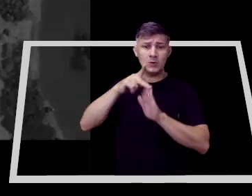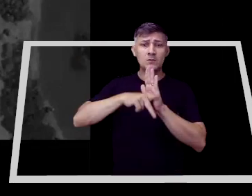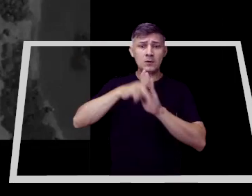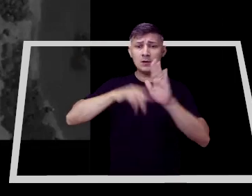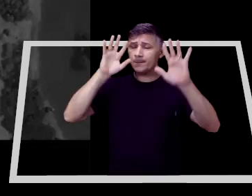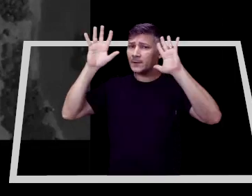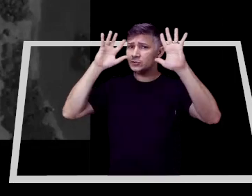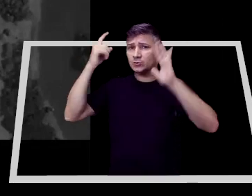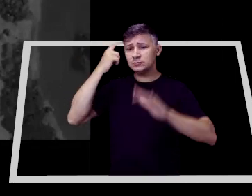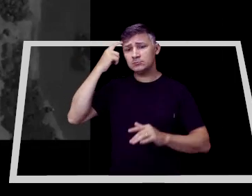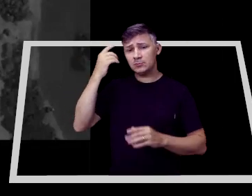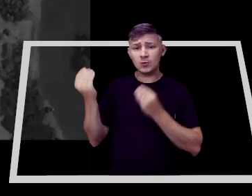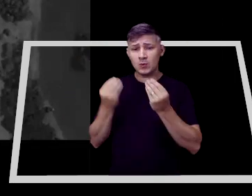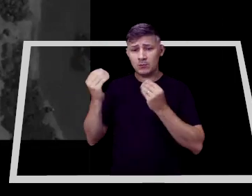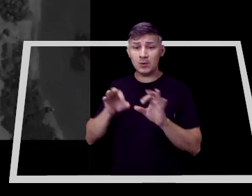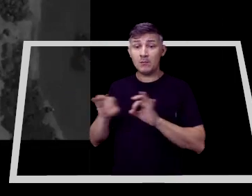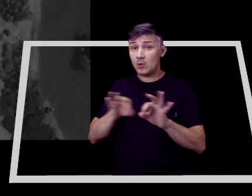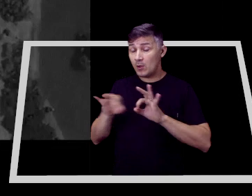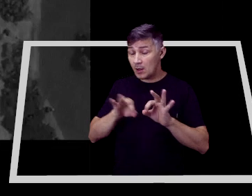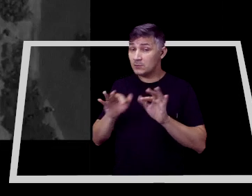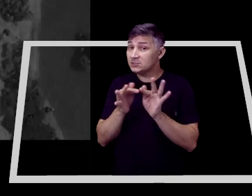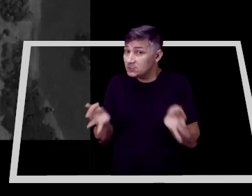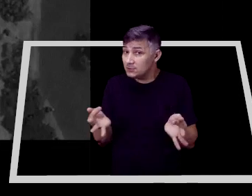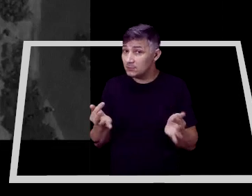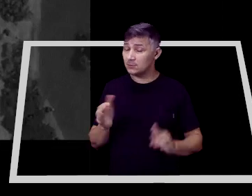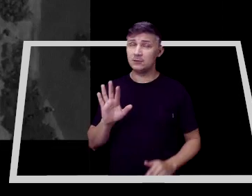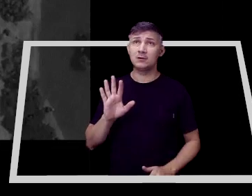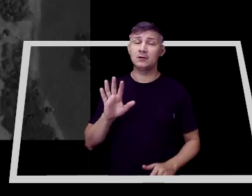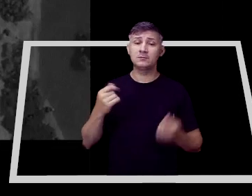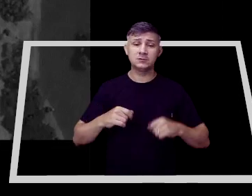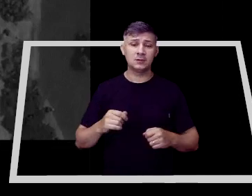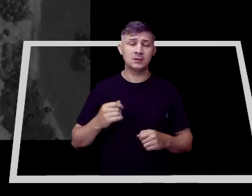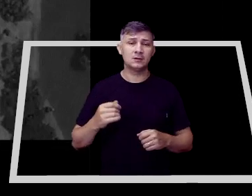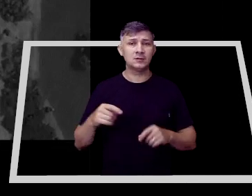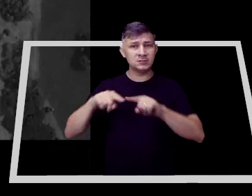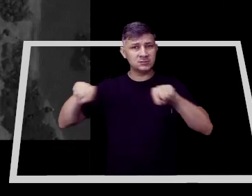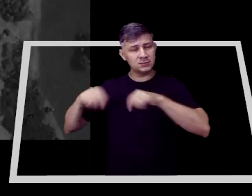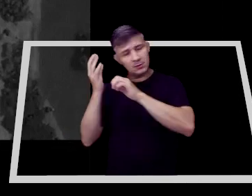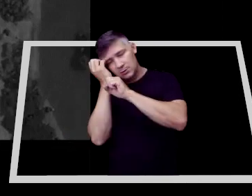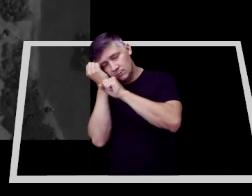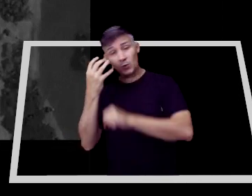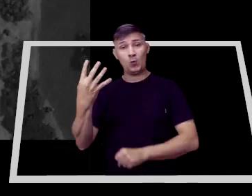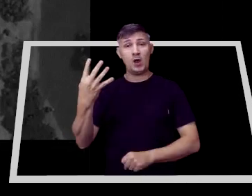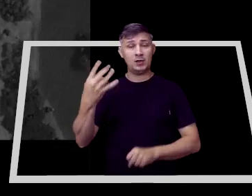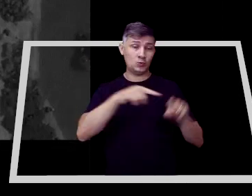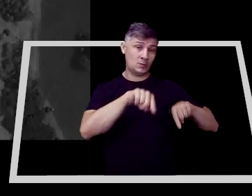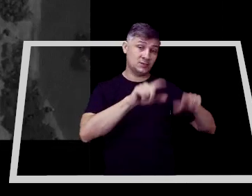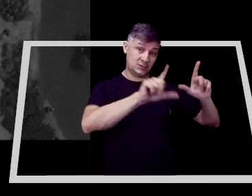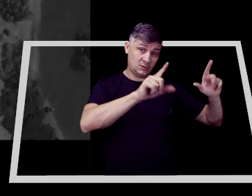imaginou um pouco, era um programa relativamente simples, né? São 4 dormitórios, uma sala, uma